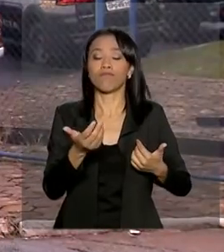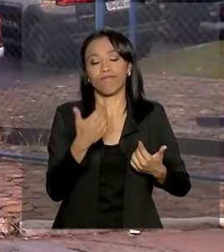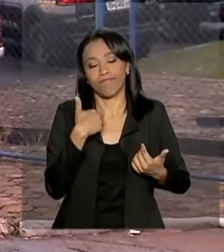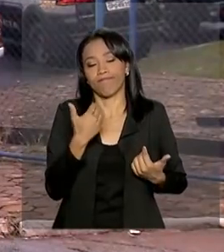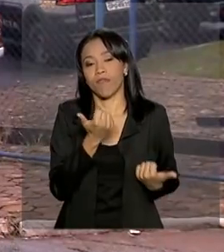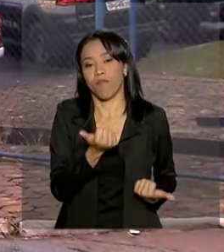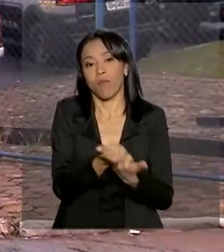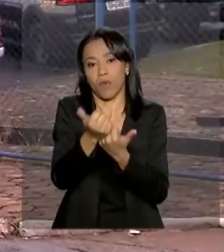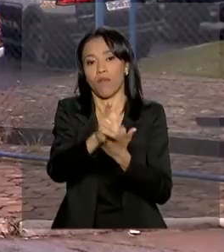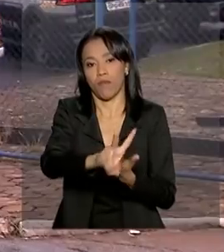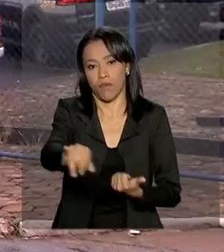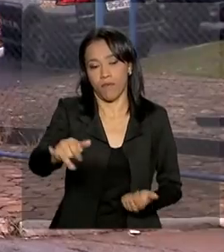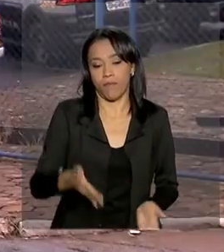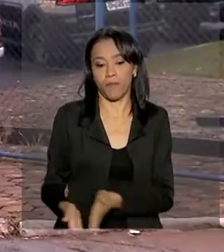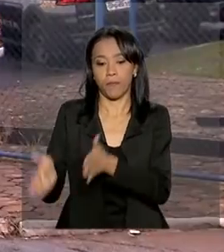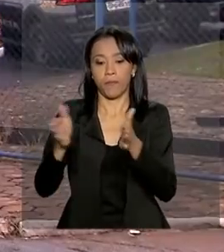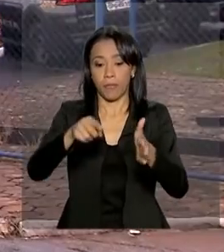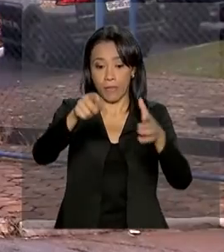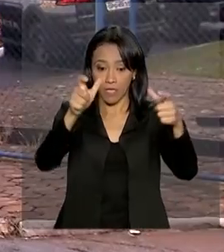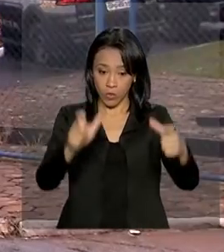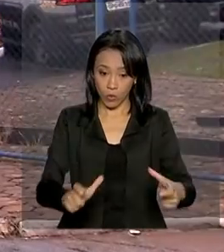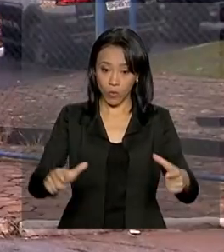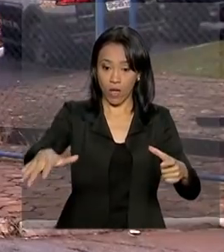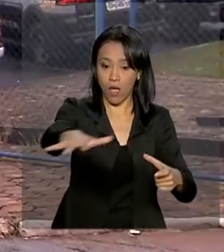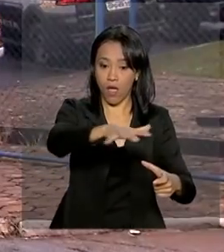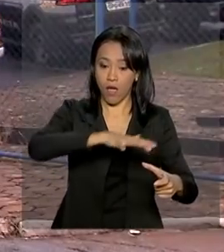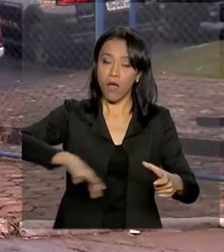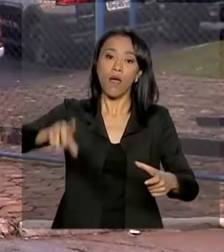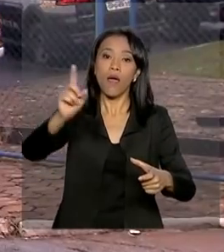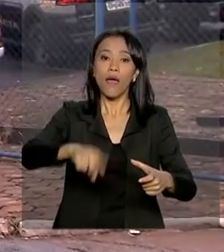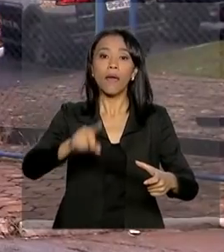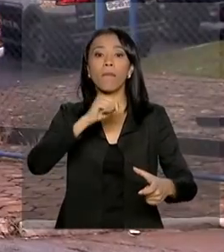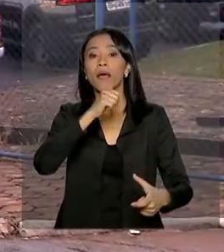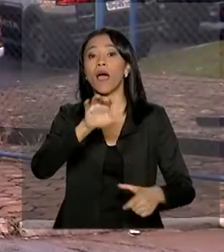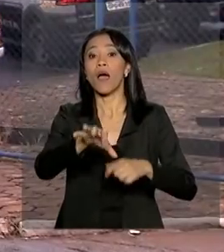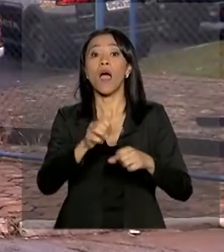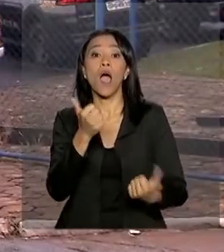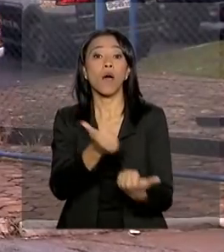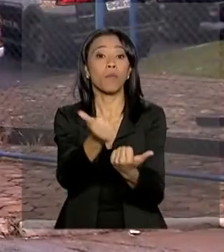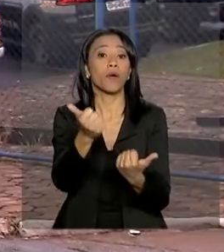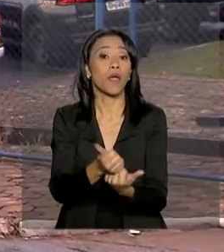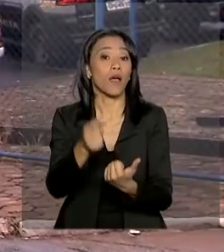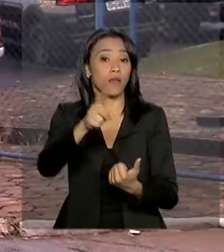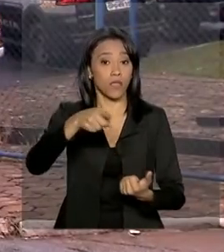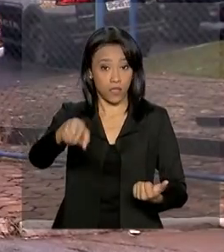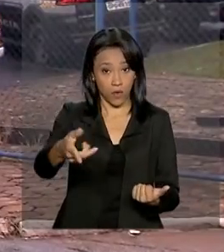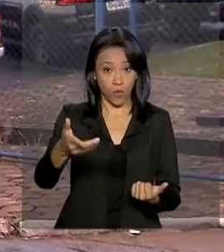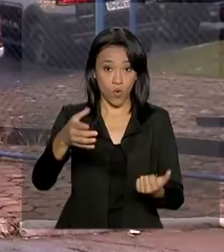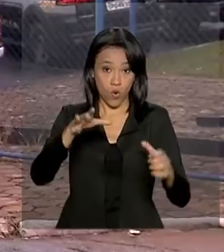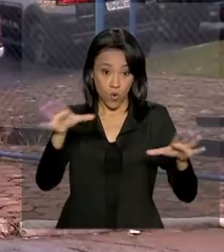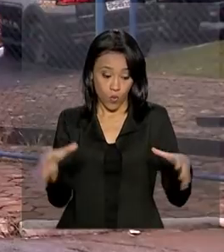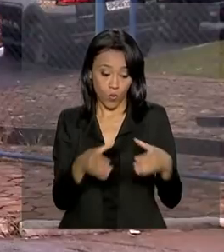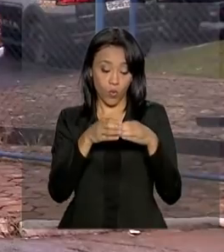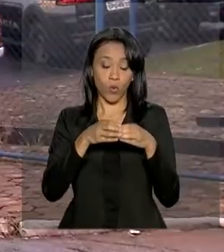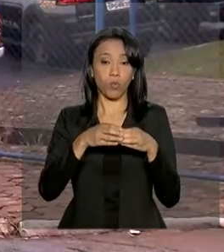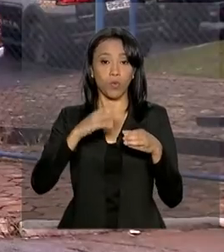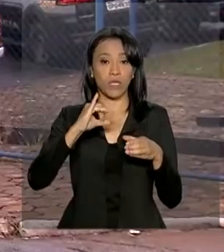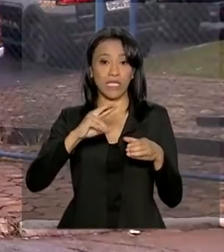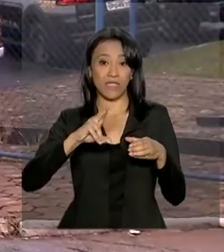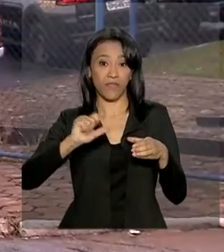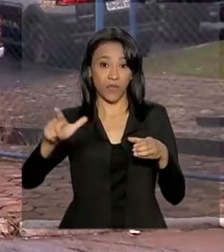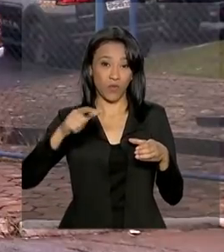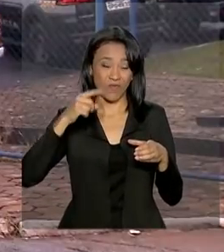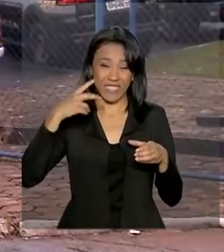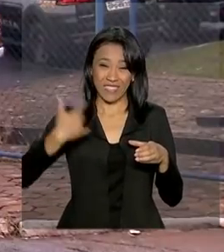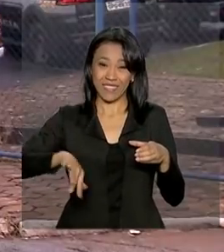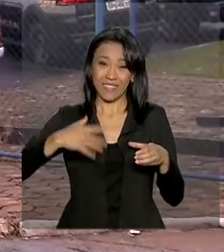foi instalado o posto de comando das operações de busca e salvamento. A Defesa Civil Nacional reconheceu a situação de calamidade